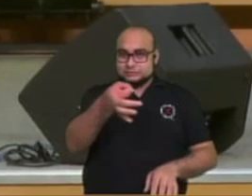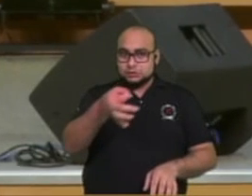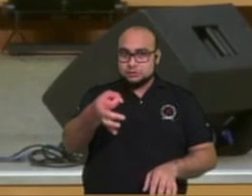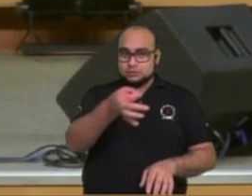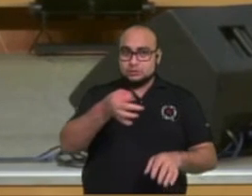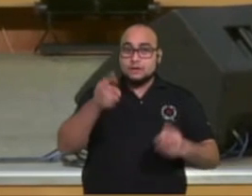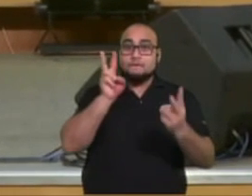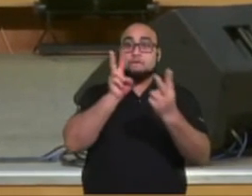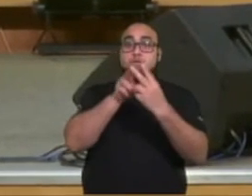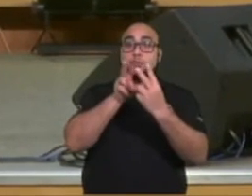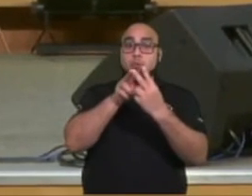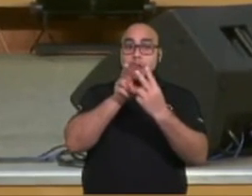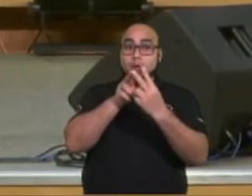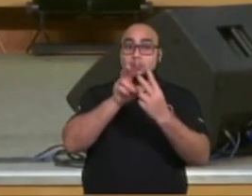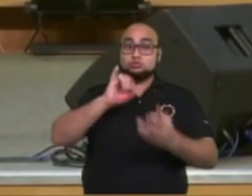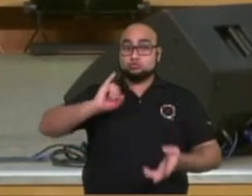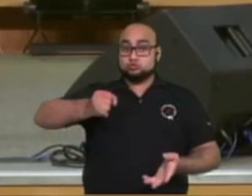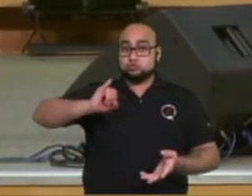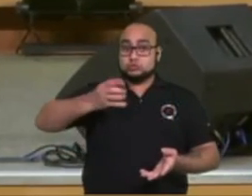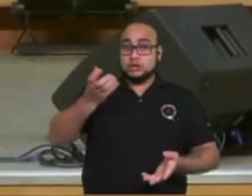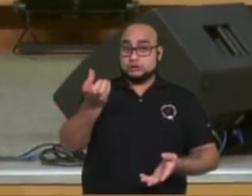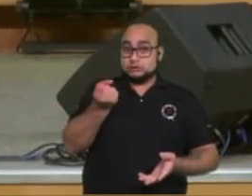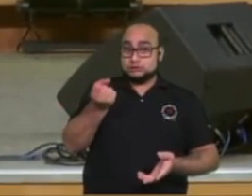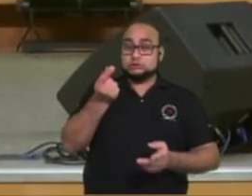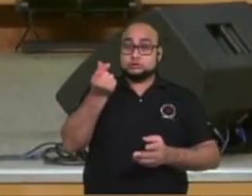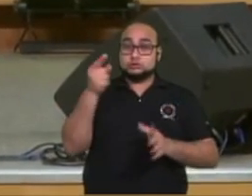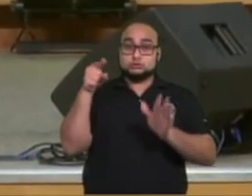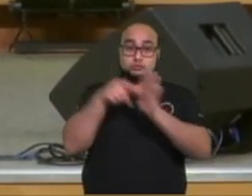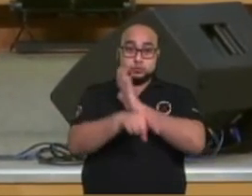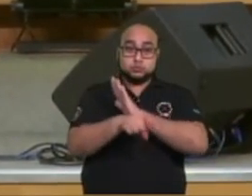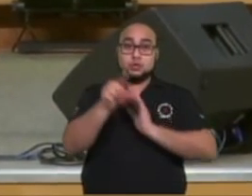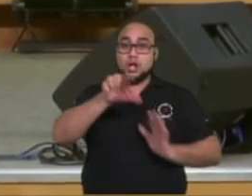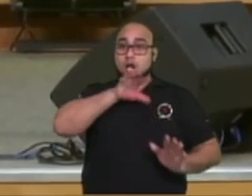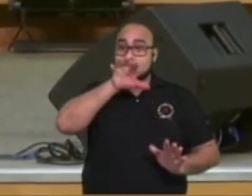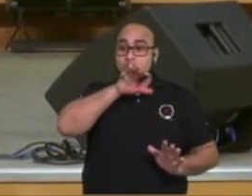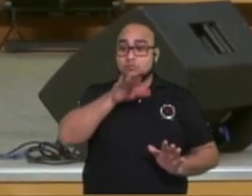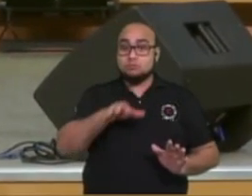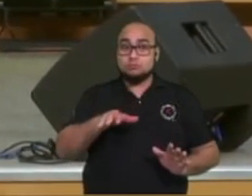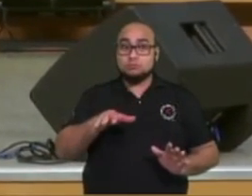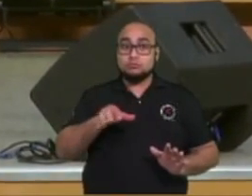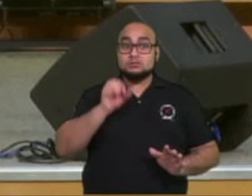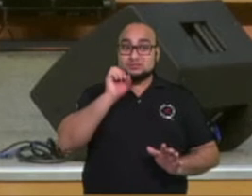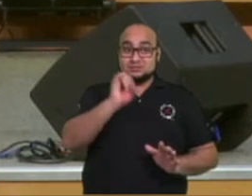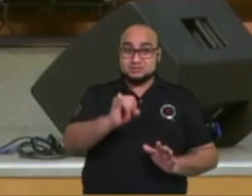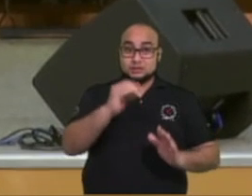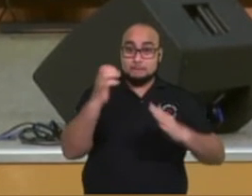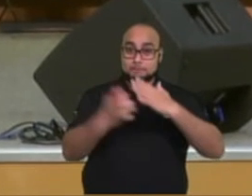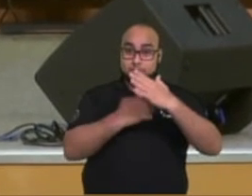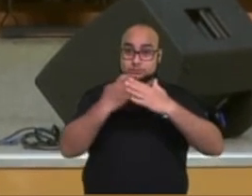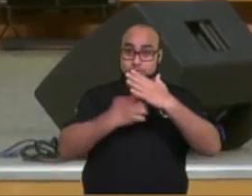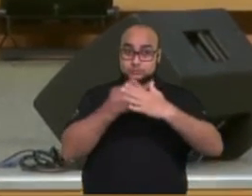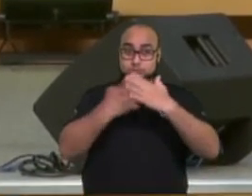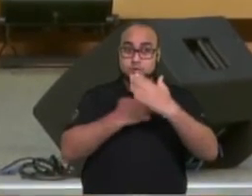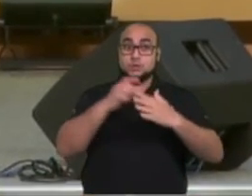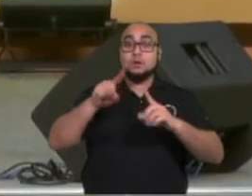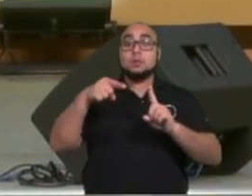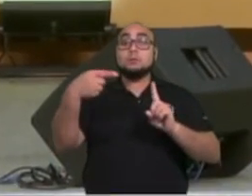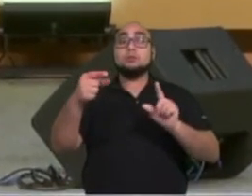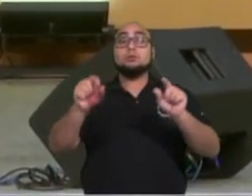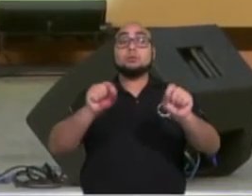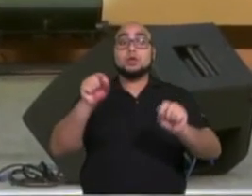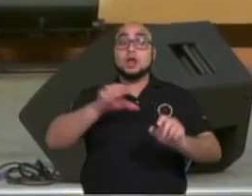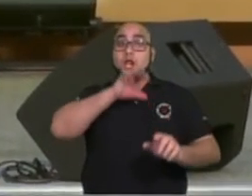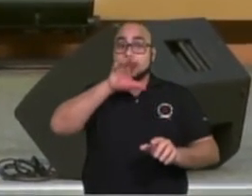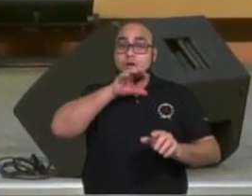juro que você recebe se você a pessoa física tem que descontar o imposto de renda se a pessoa jurídica depois você acerta com a receita